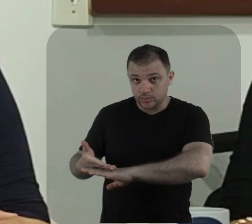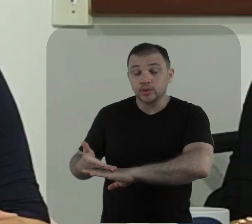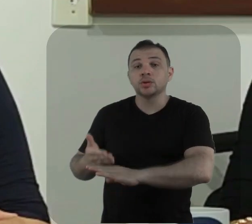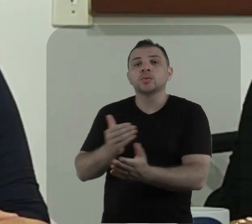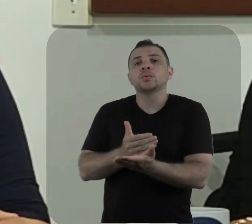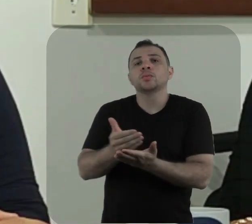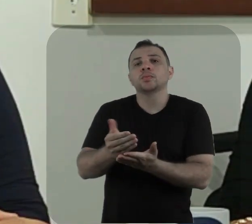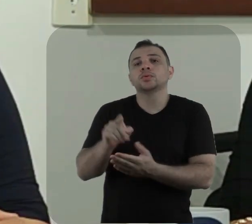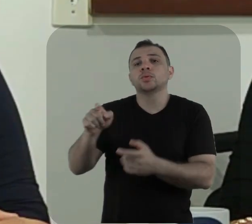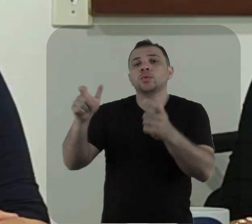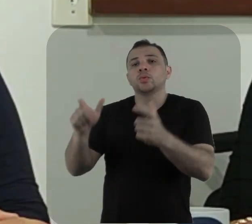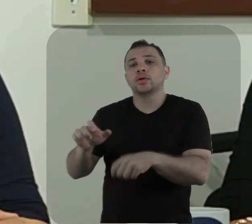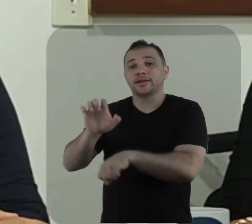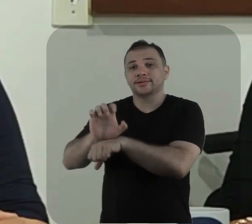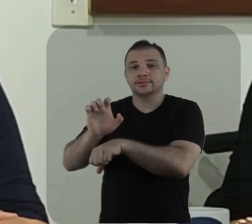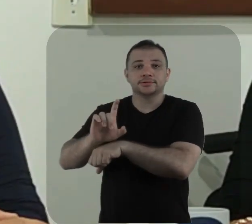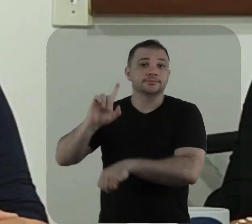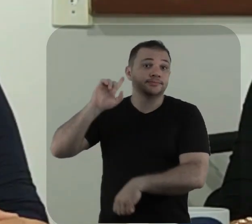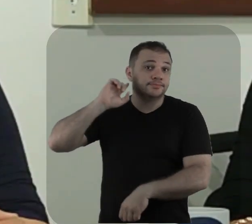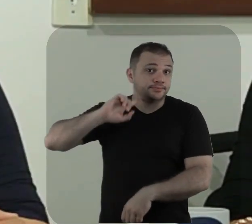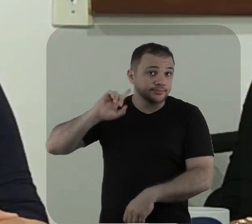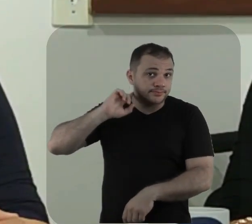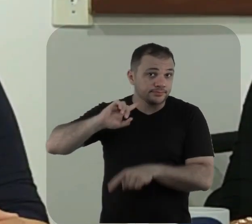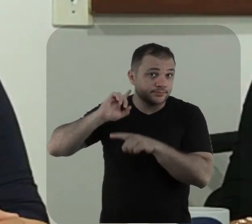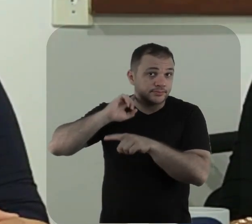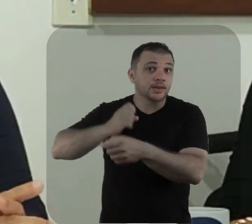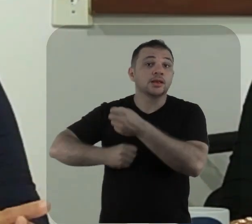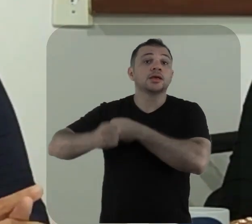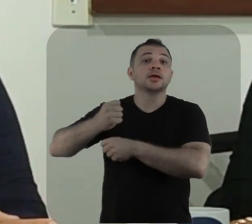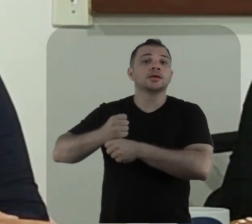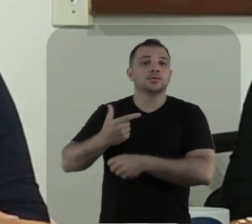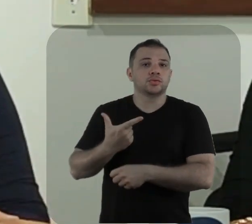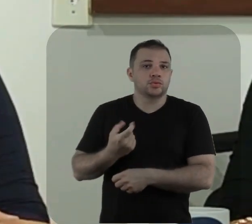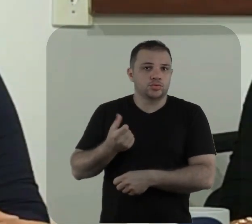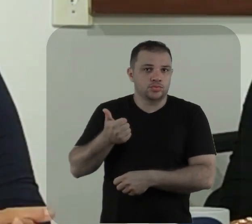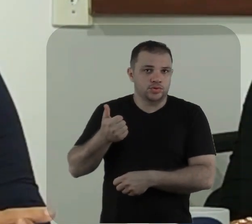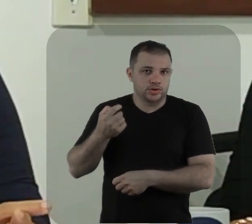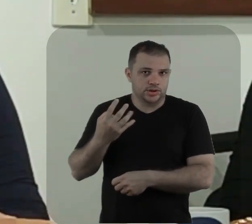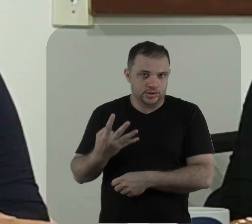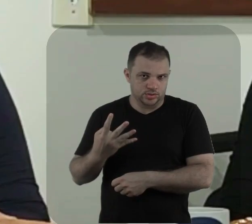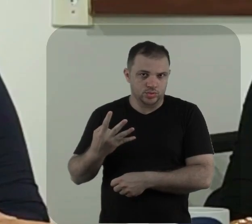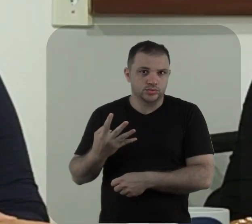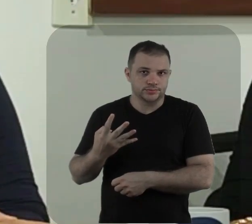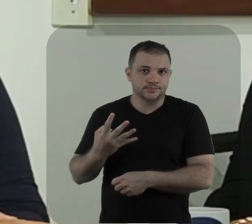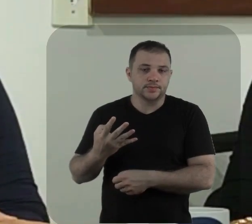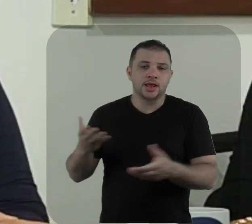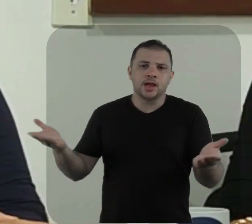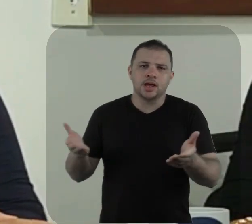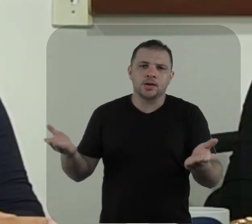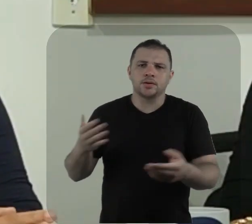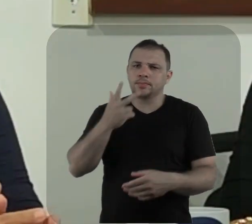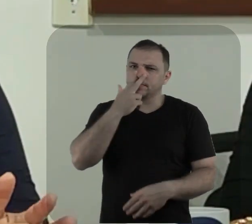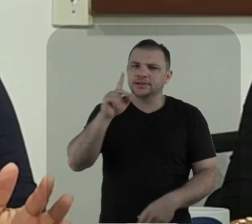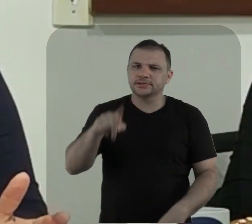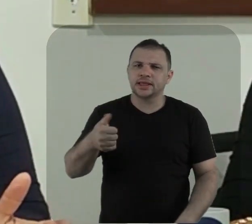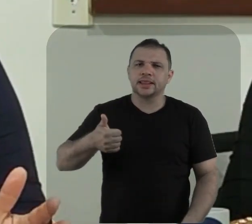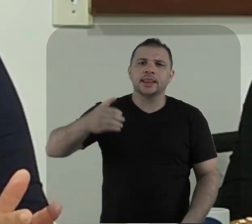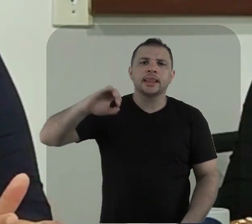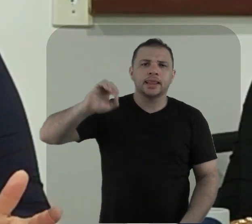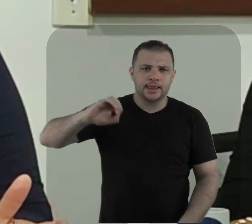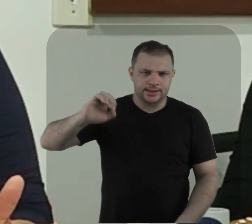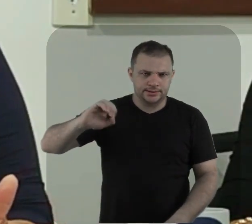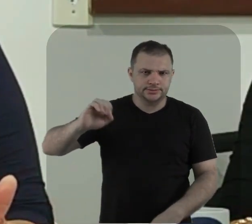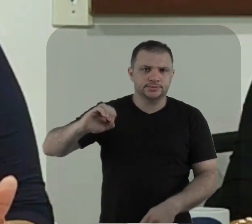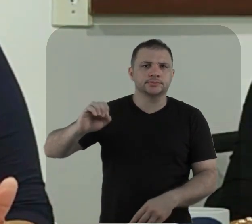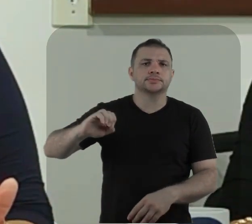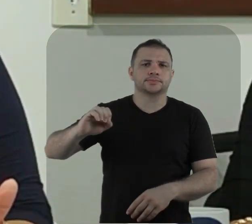por psicólogos mineiros no ano de 2014. A campanha, se eu não me engano, já está na 10ª edição. E